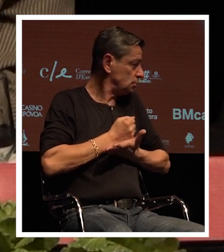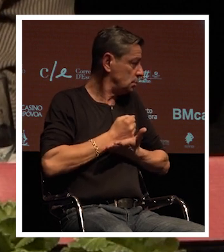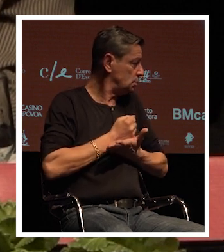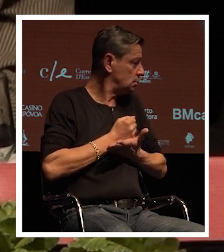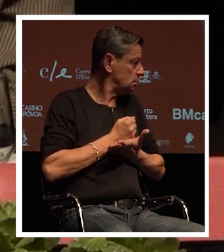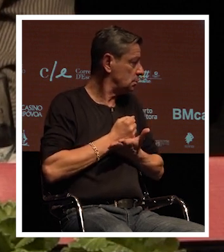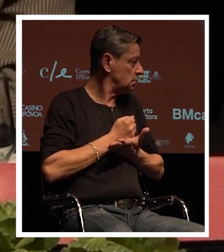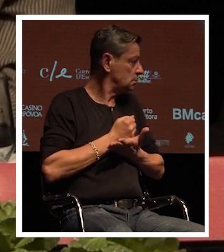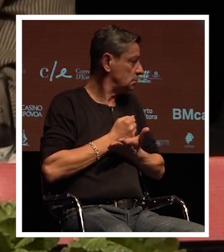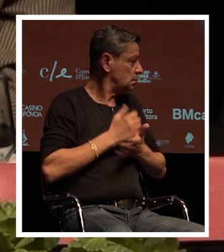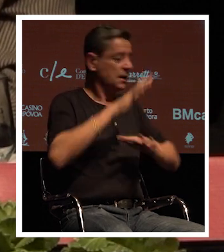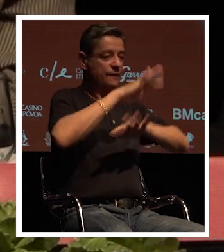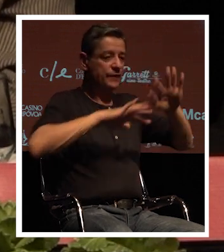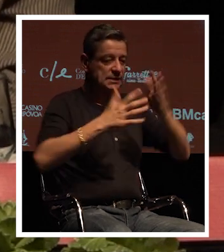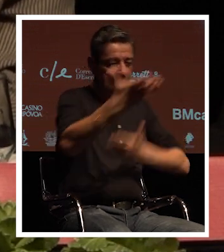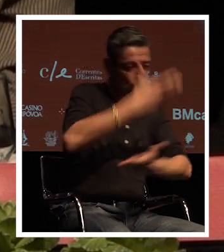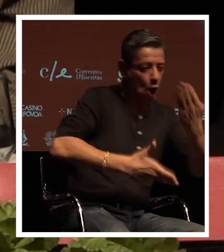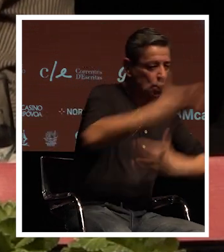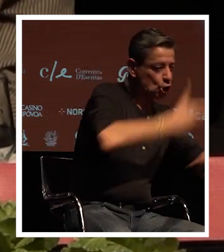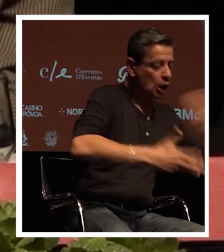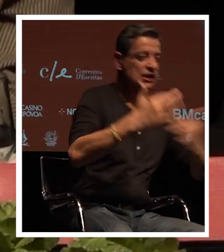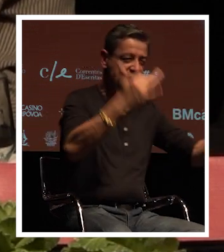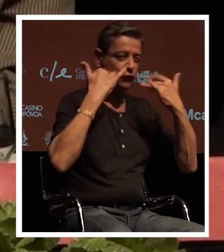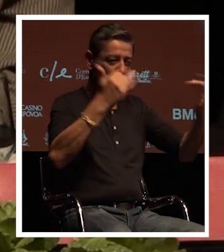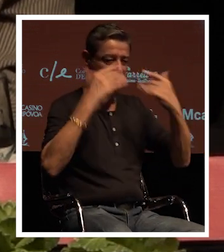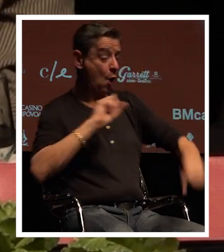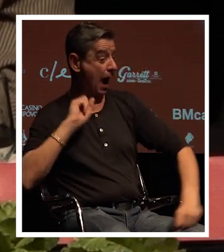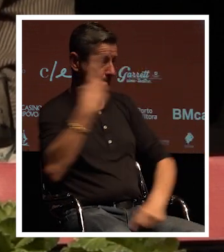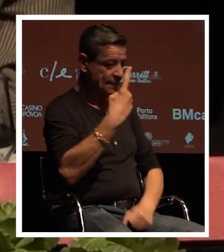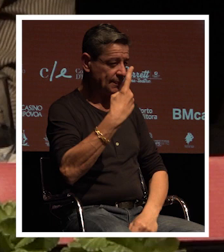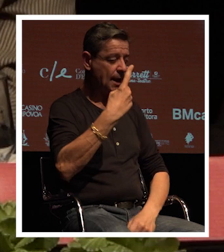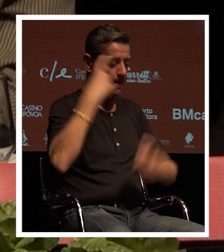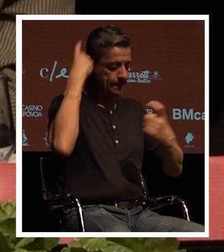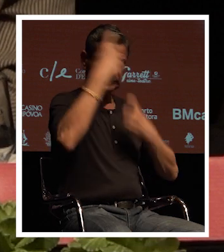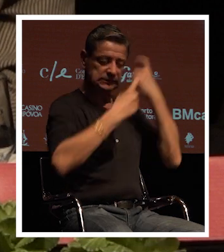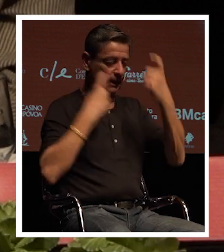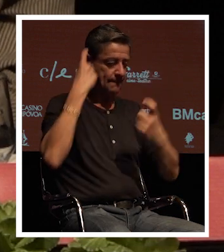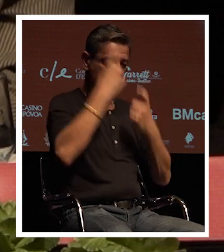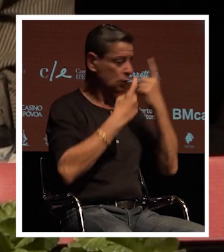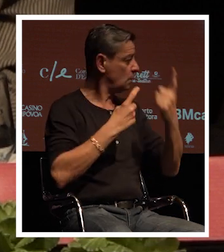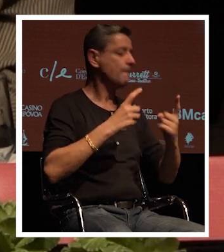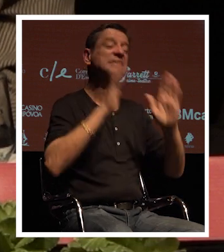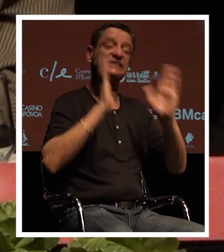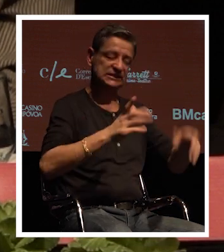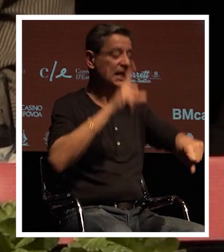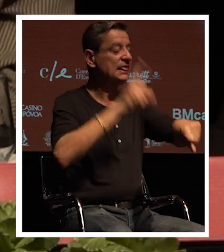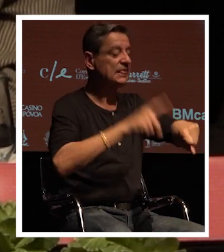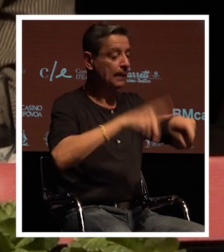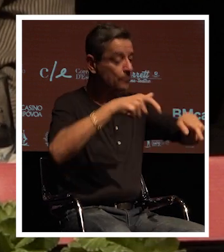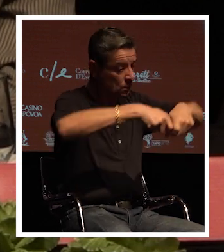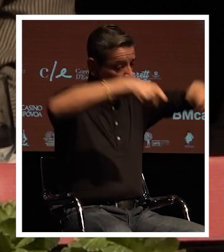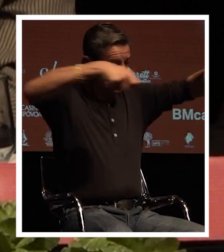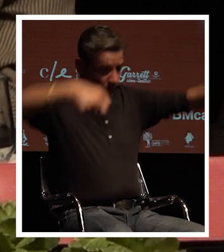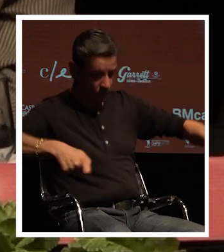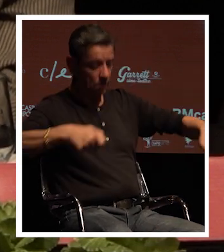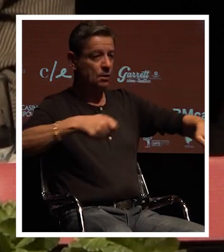eh a fazer trocas de informação muito rápida o pensamento precisa de tempo o pensamento